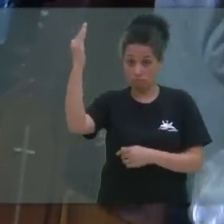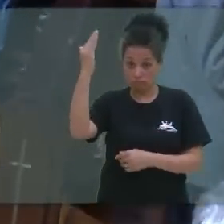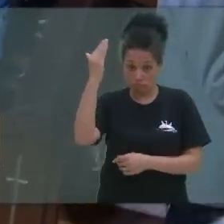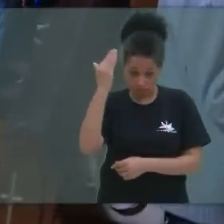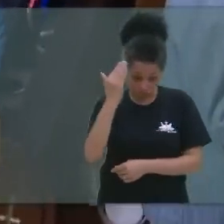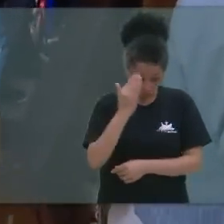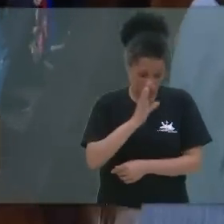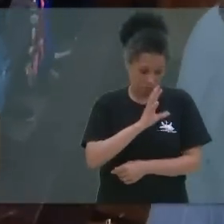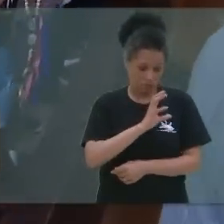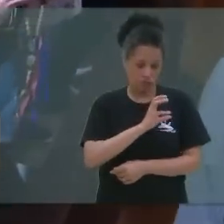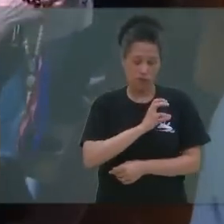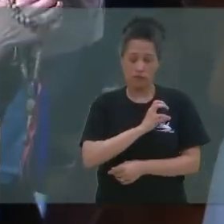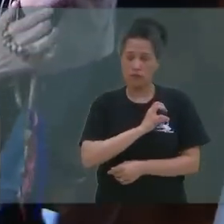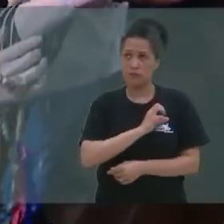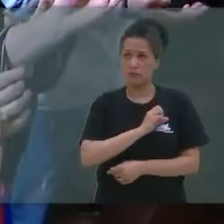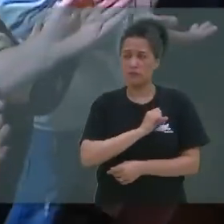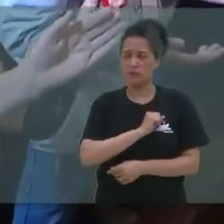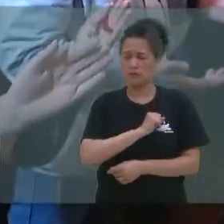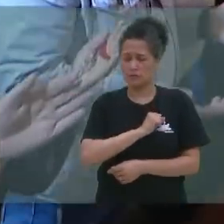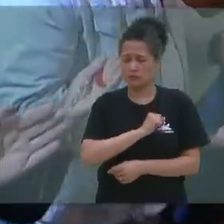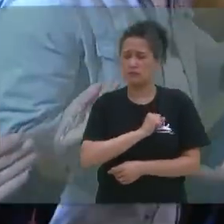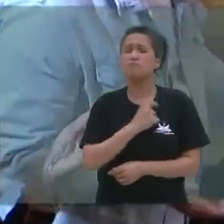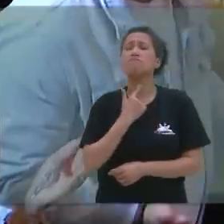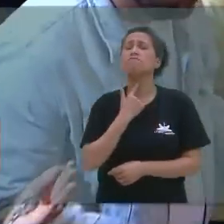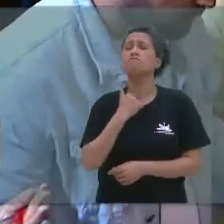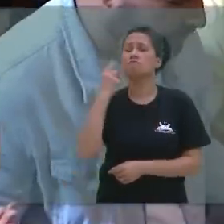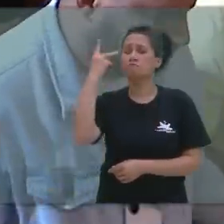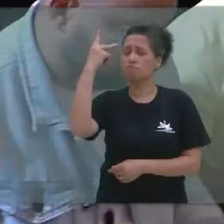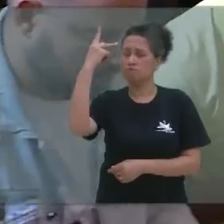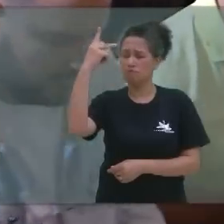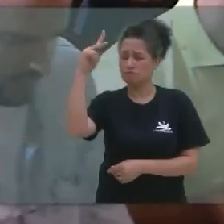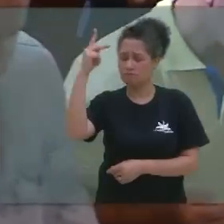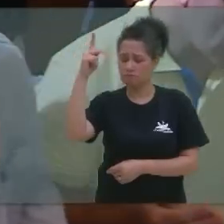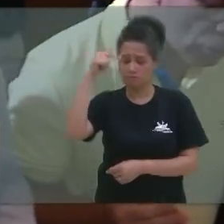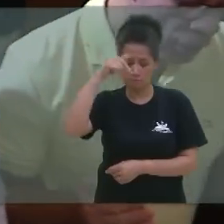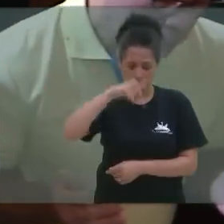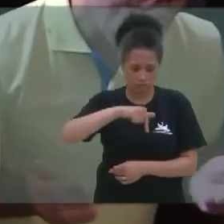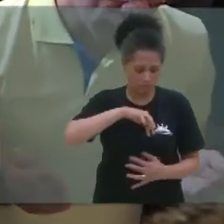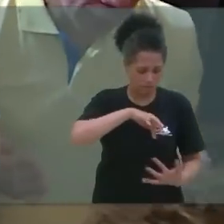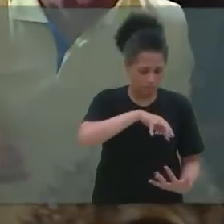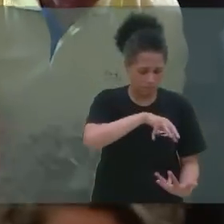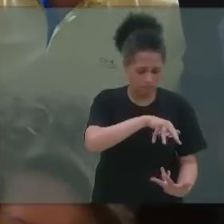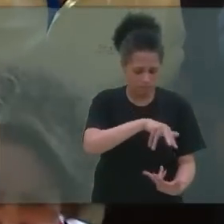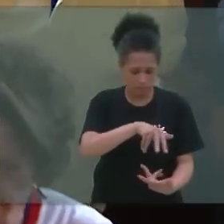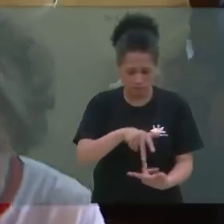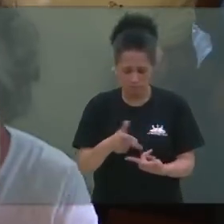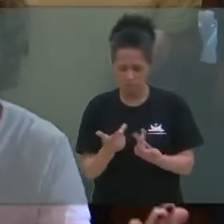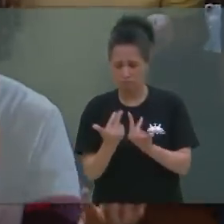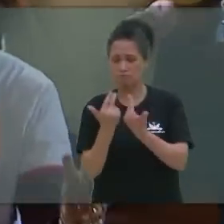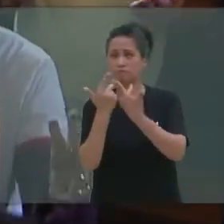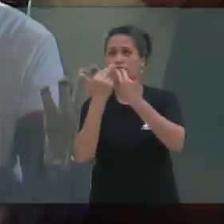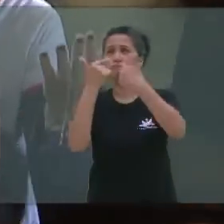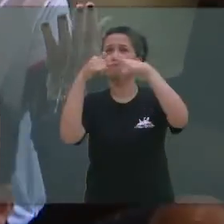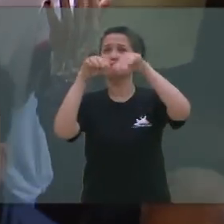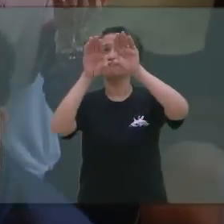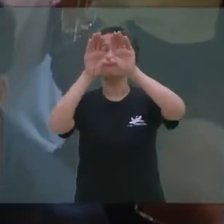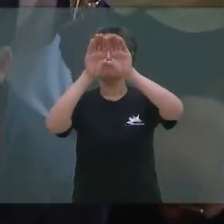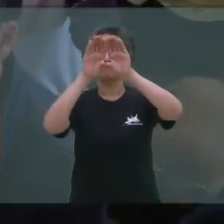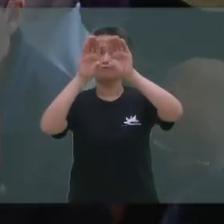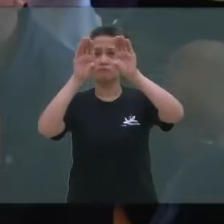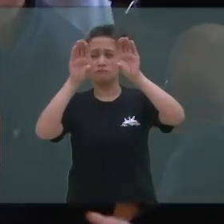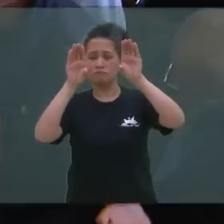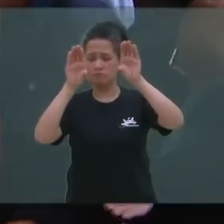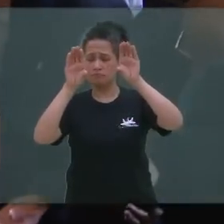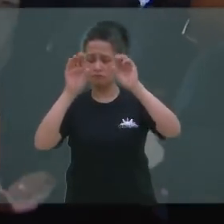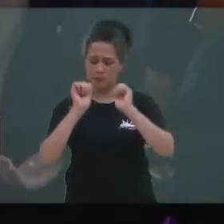seja o vosso nome. Venha a nós o vosso reino, seja feita a vossa vontade, assim